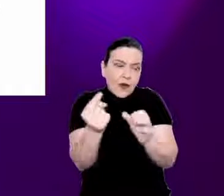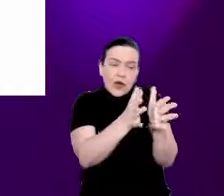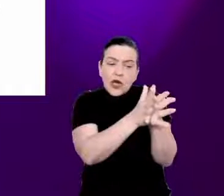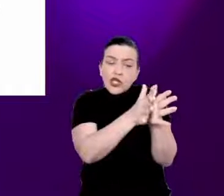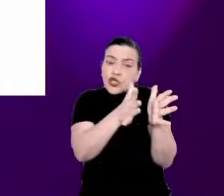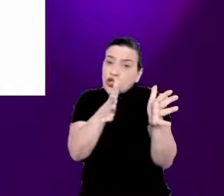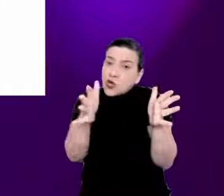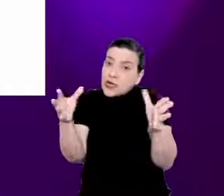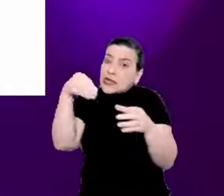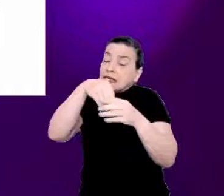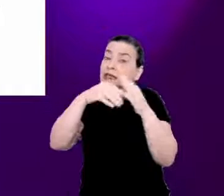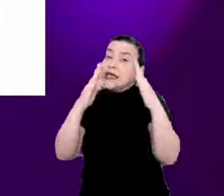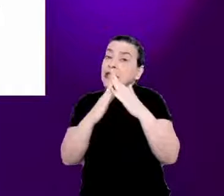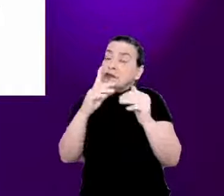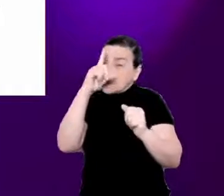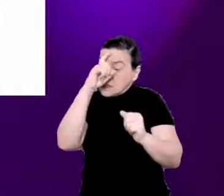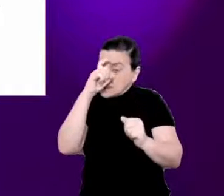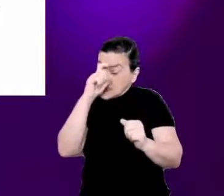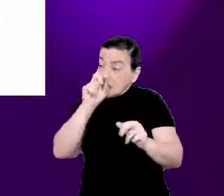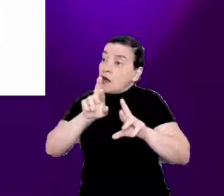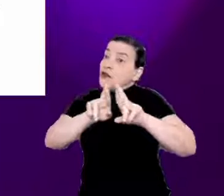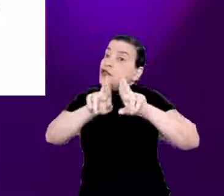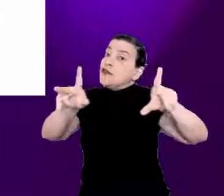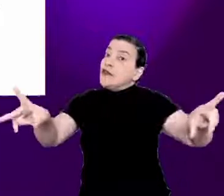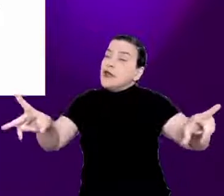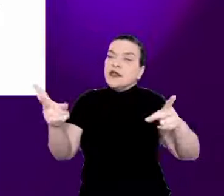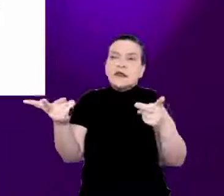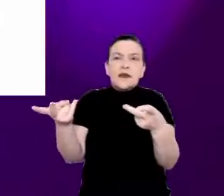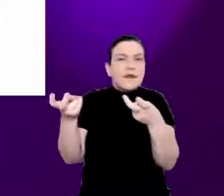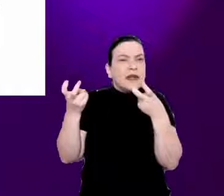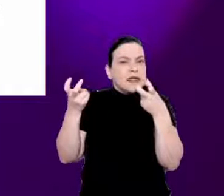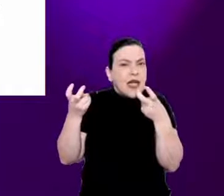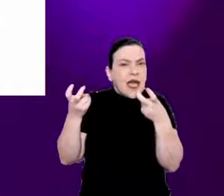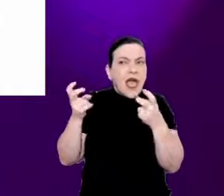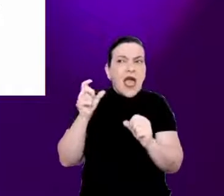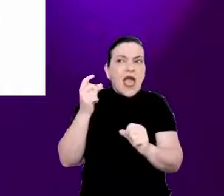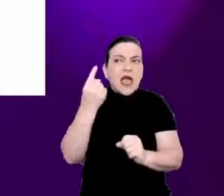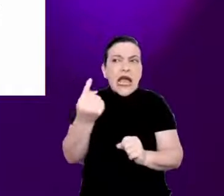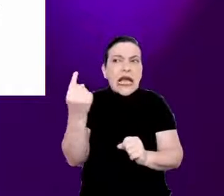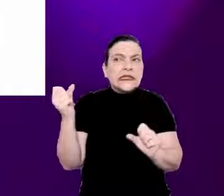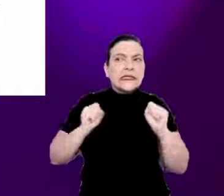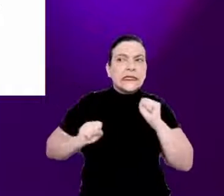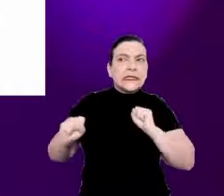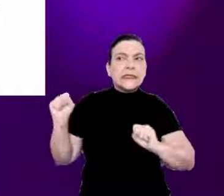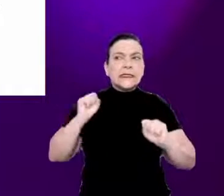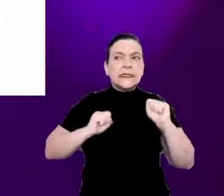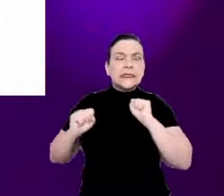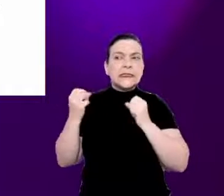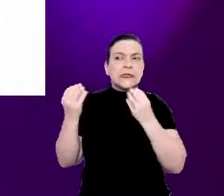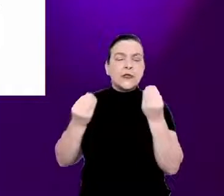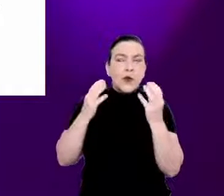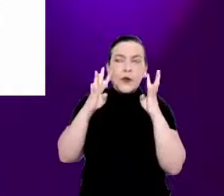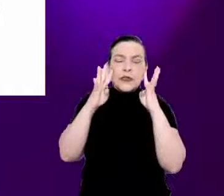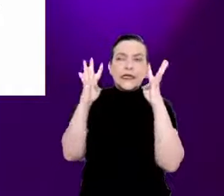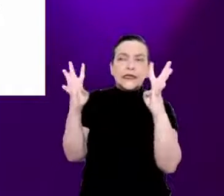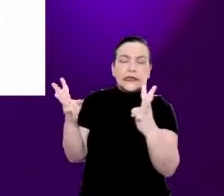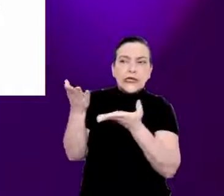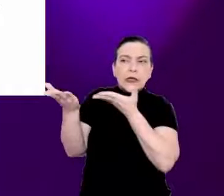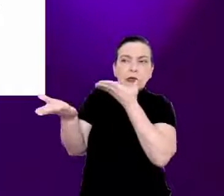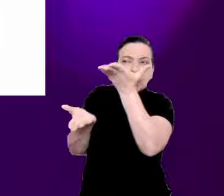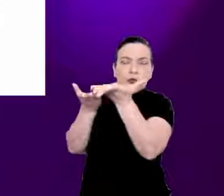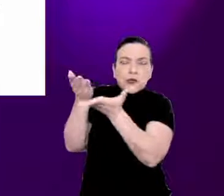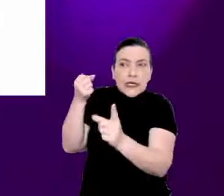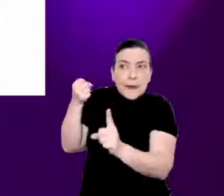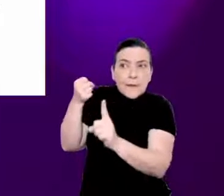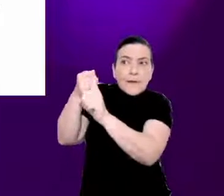ela é muito diferente. Então, quando você olha a perspectiva do paciente, você entende o impacto do cuidado na qualidade de